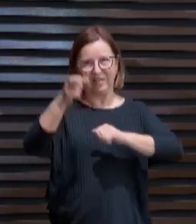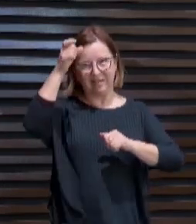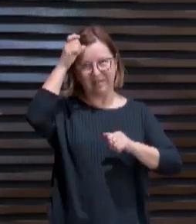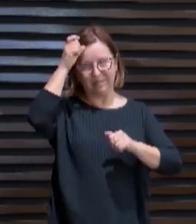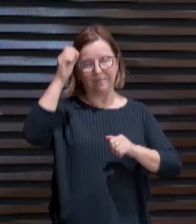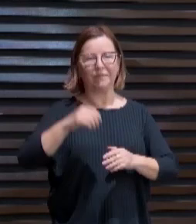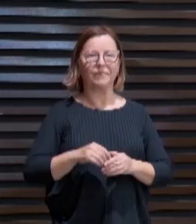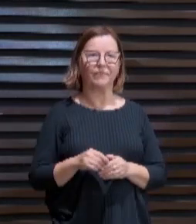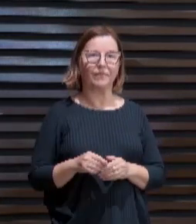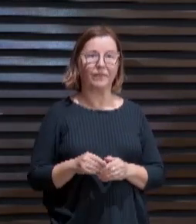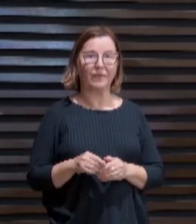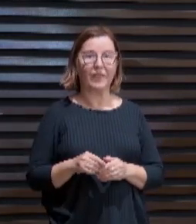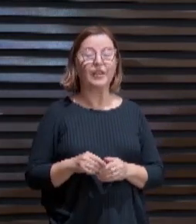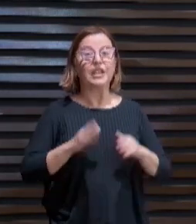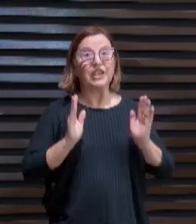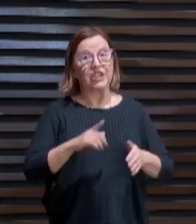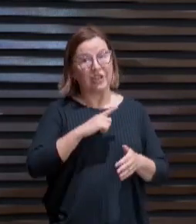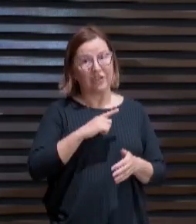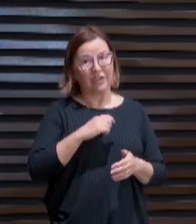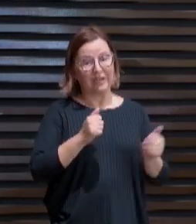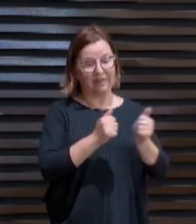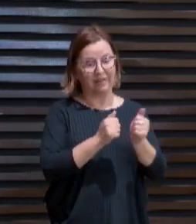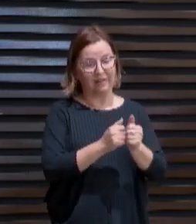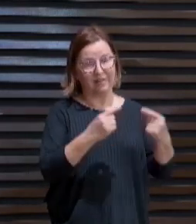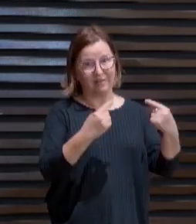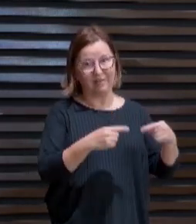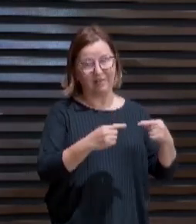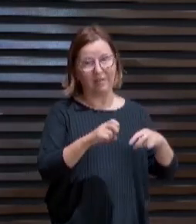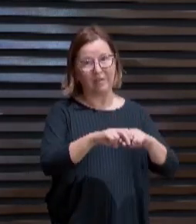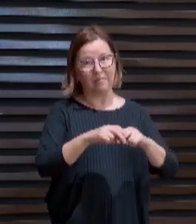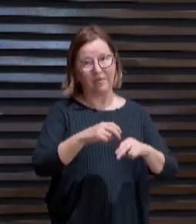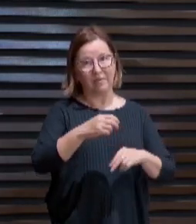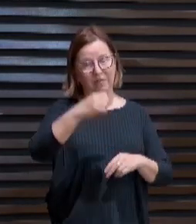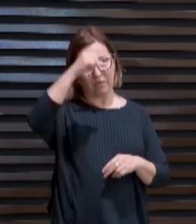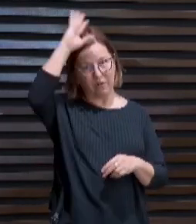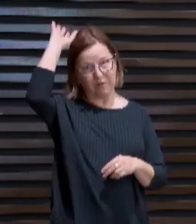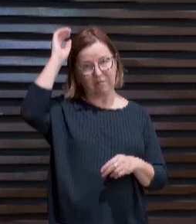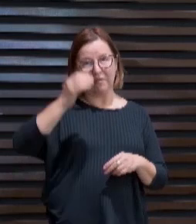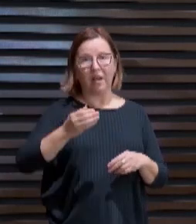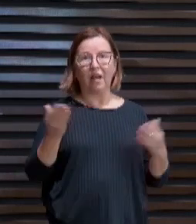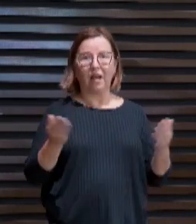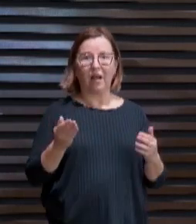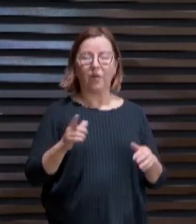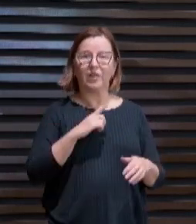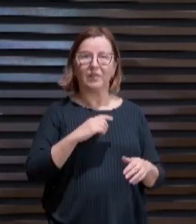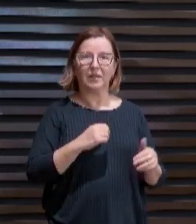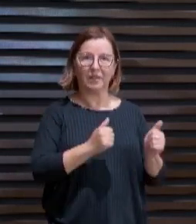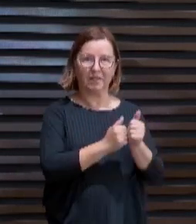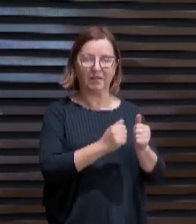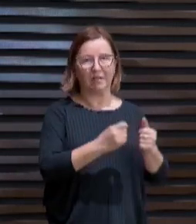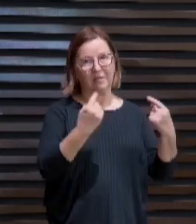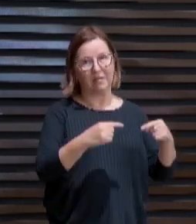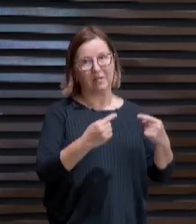agora a perseguição dos judeus. Duas perseguições. Uma perseguição política, outra